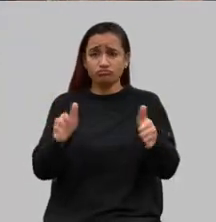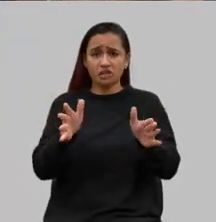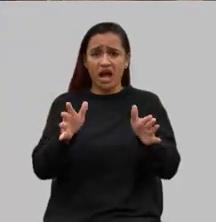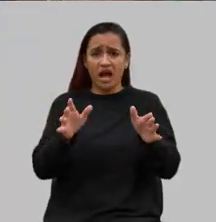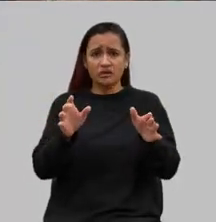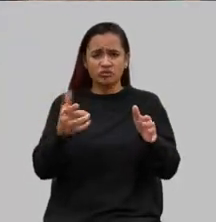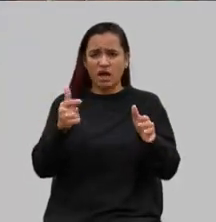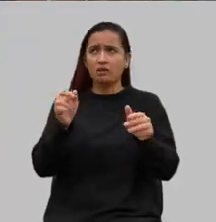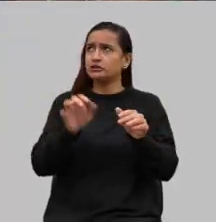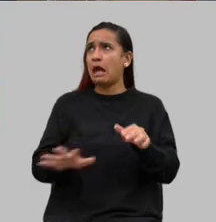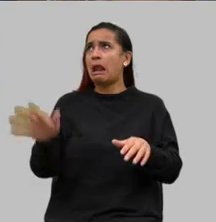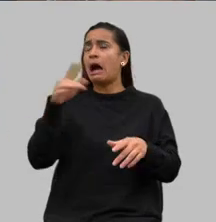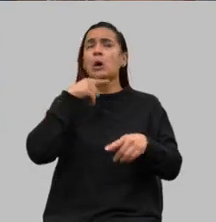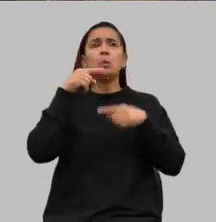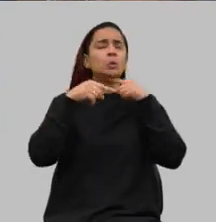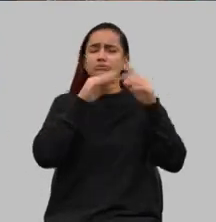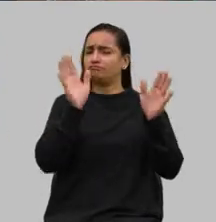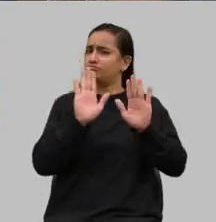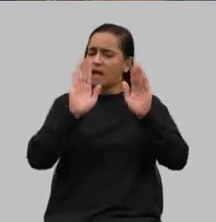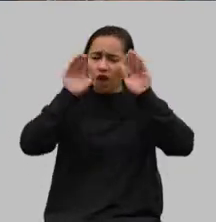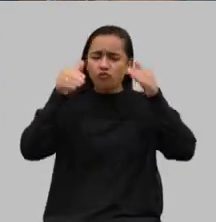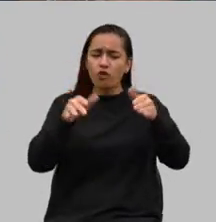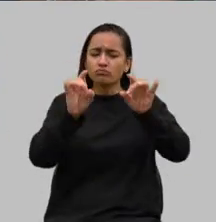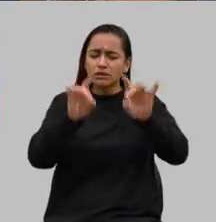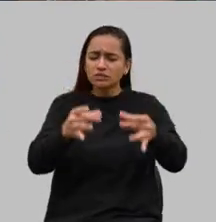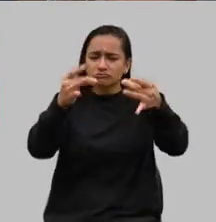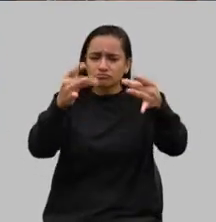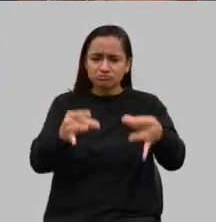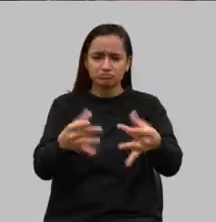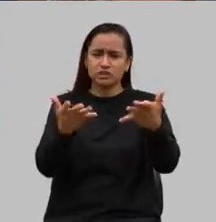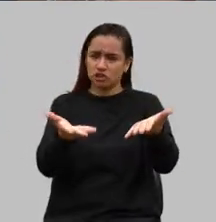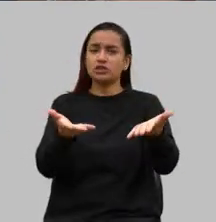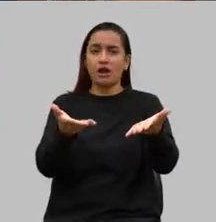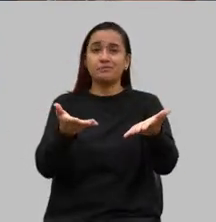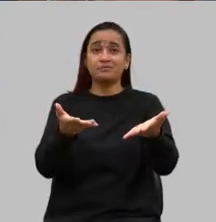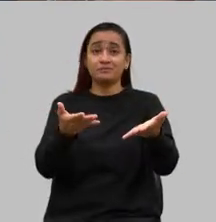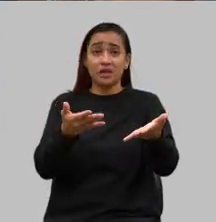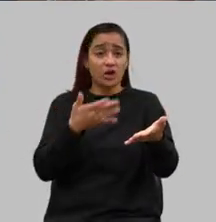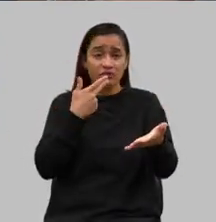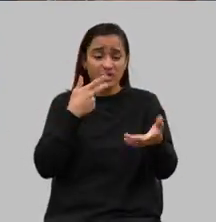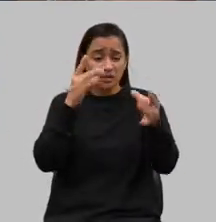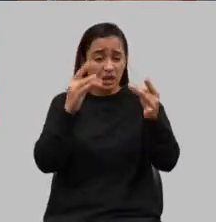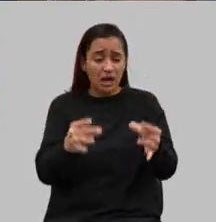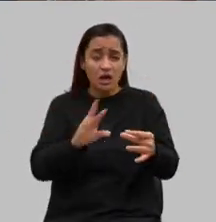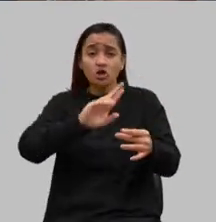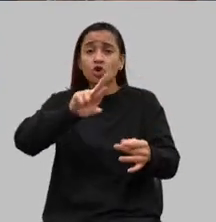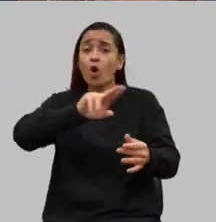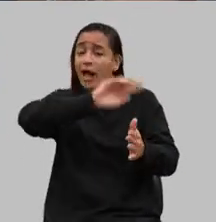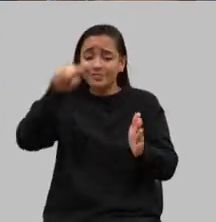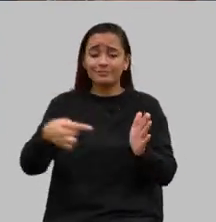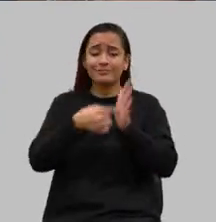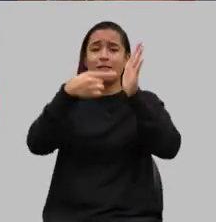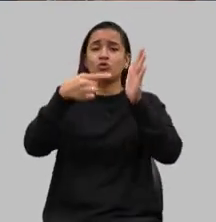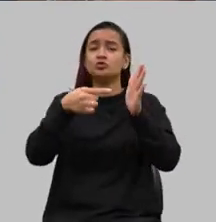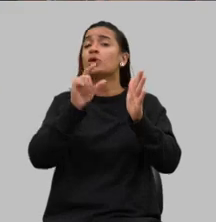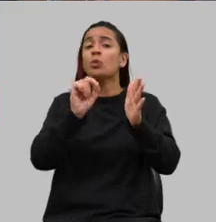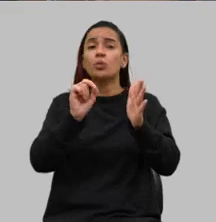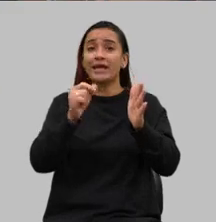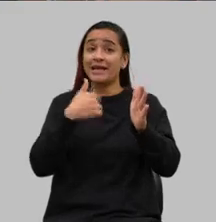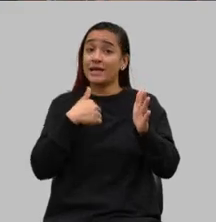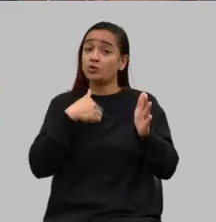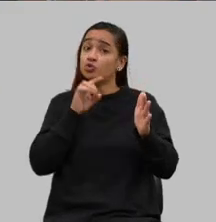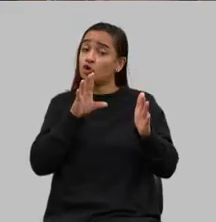específico né então eu tô sendo muito específica não é na denúncia eu tô sendo específica na